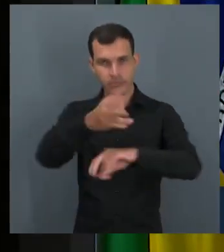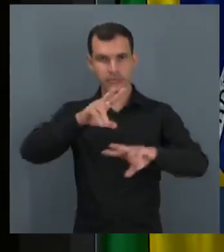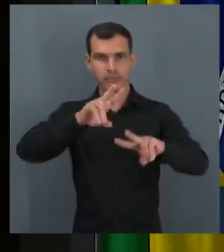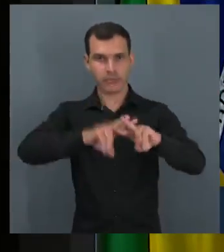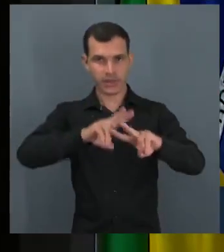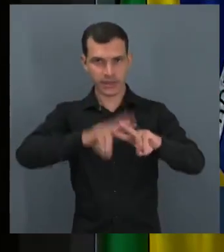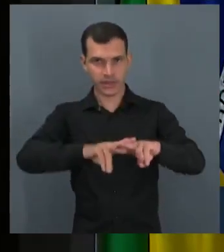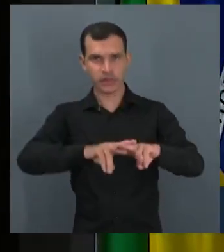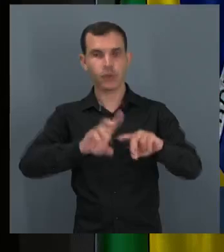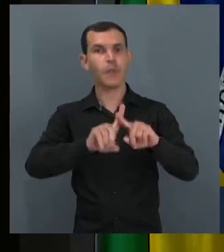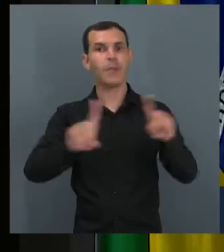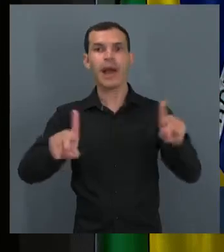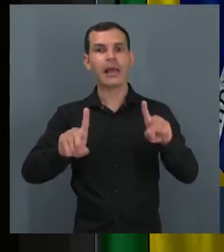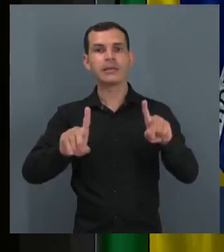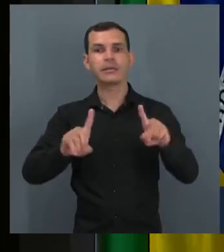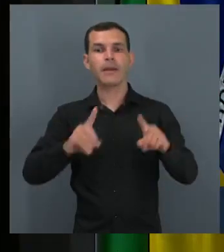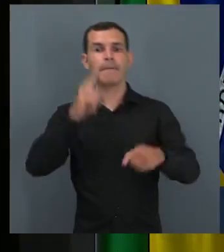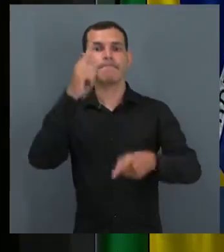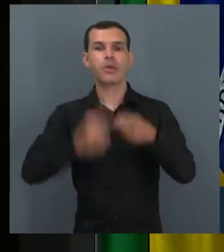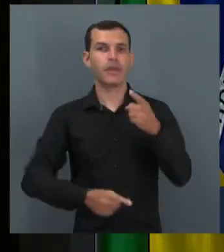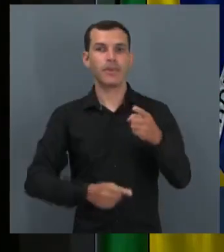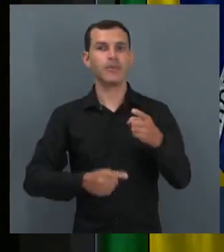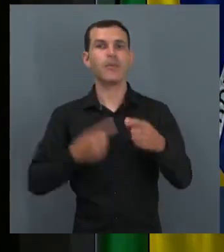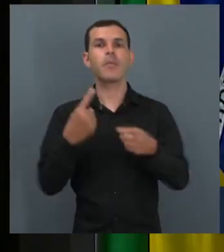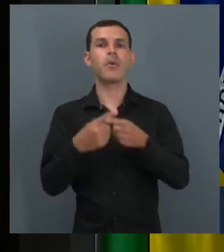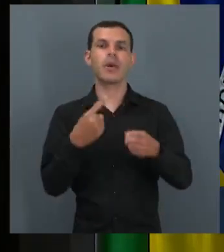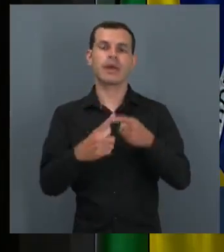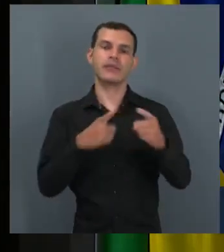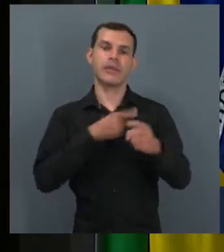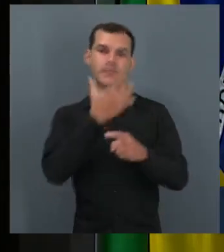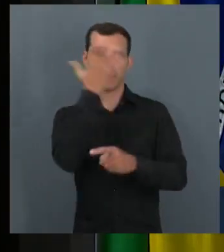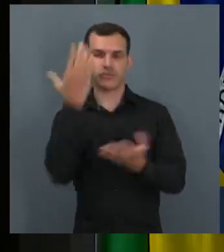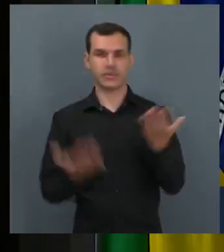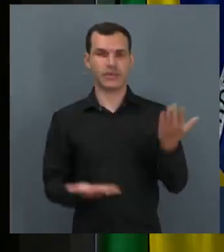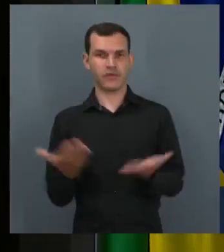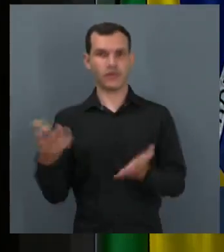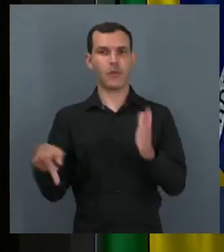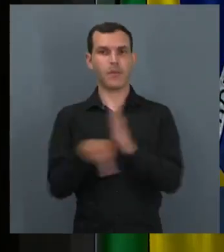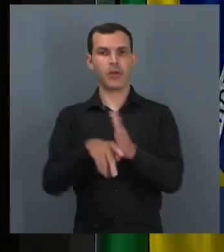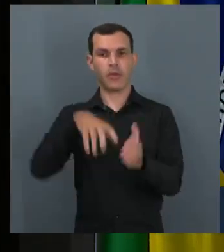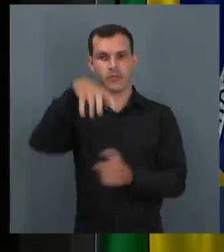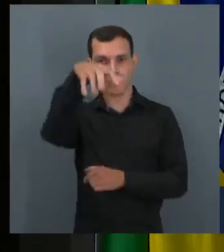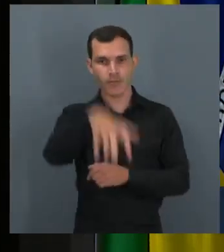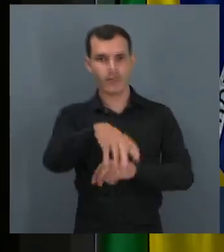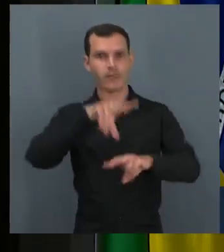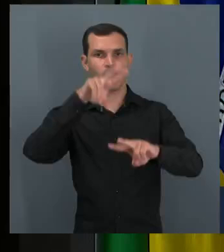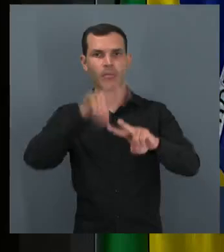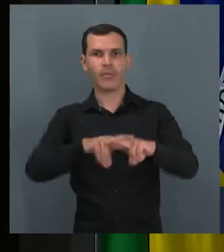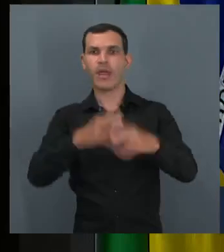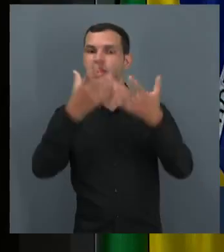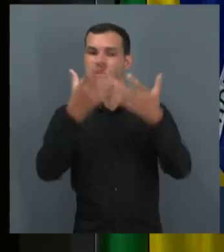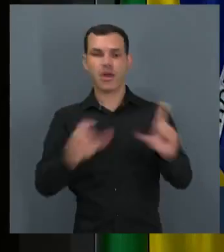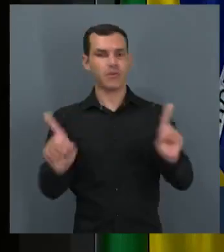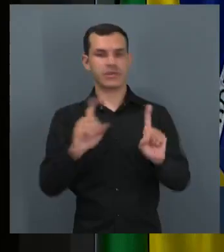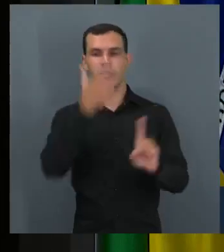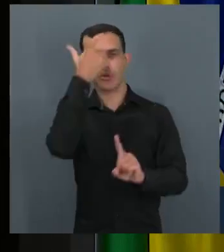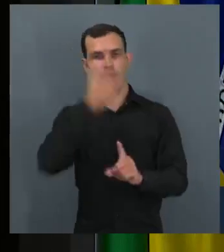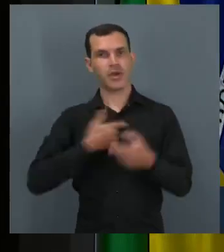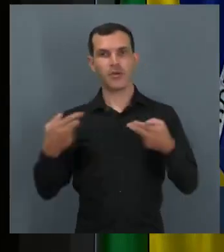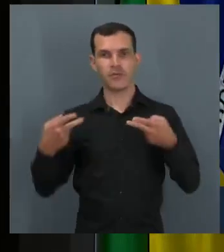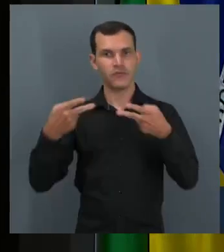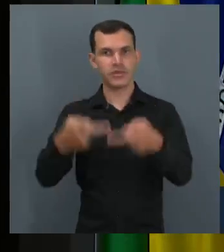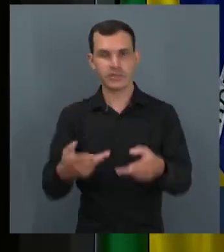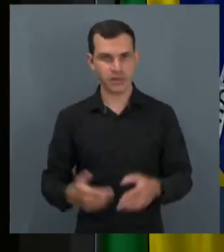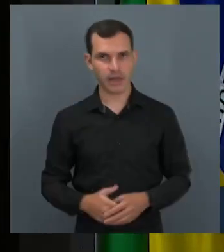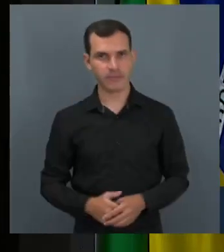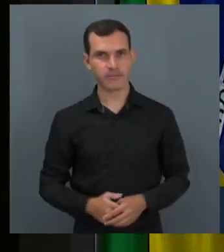arbitrária, criada ali no momento por um servidor da unidade, que se recusou a aceitar o meu passaporte, senador